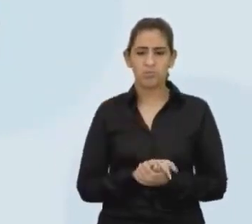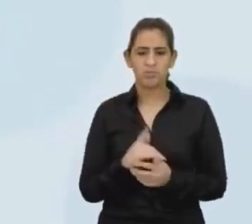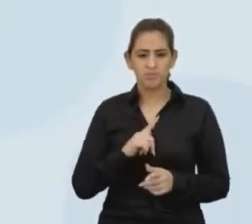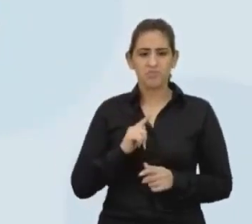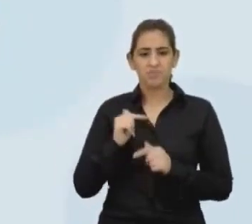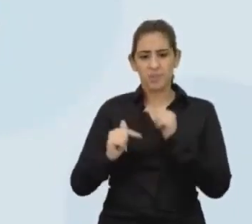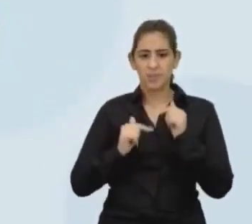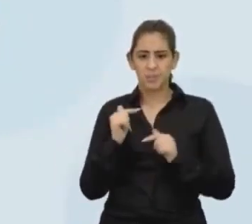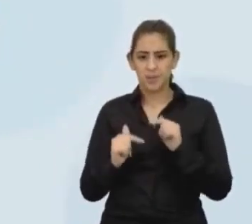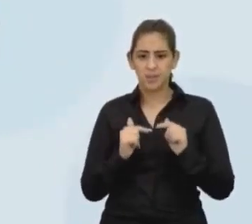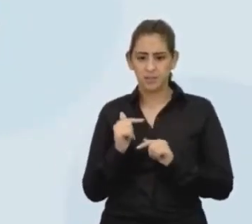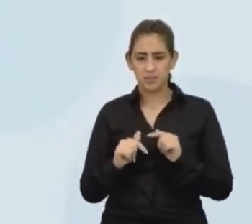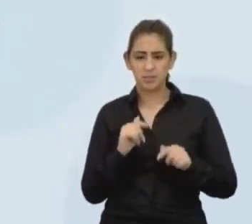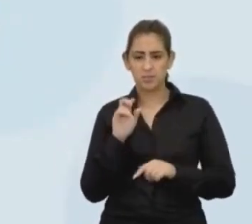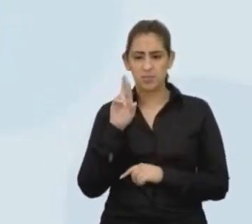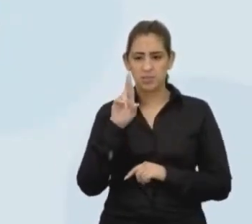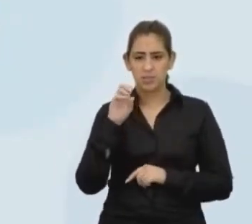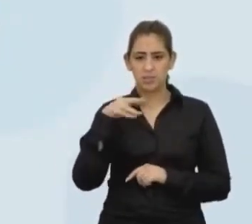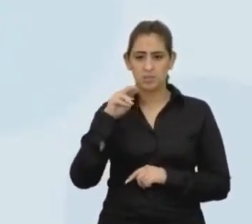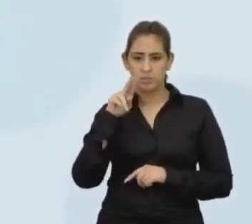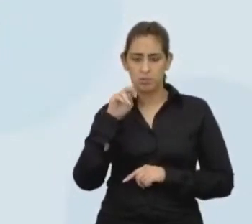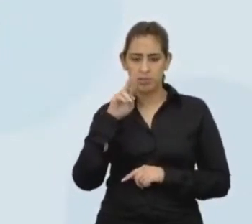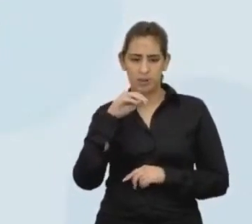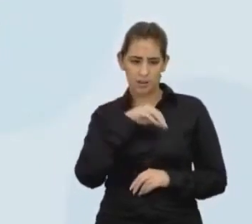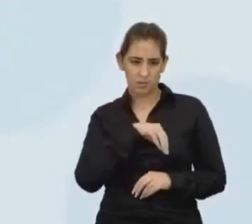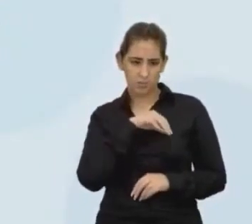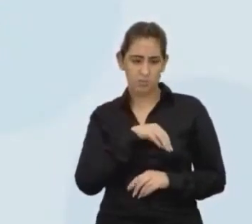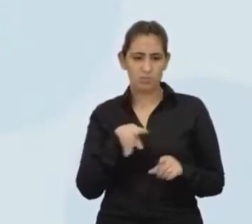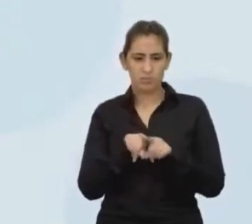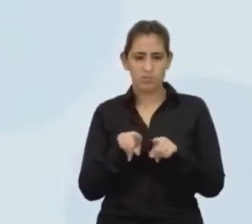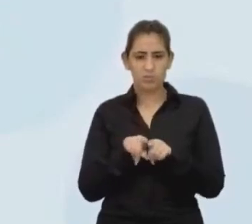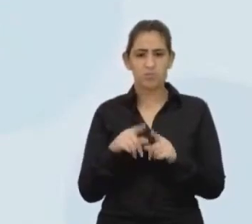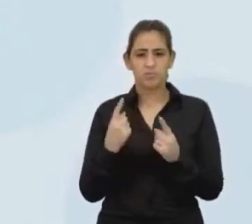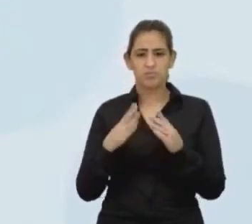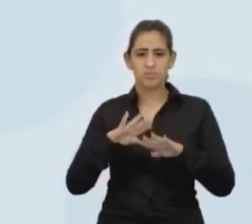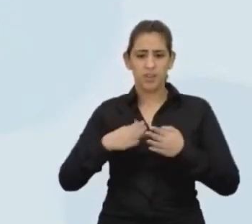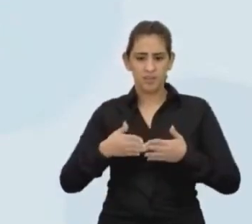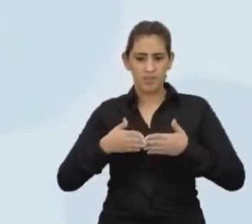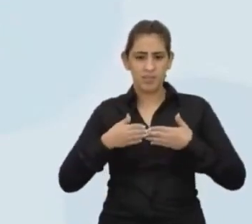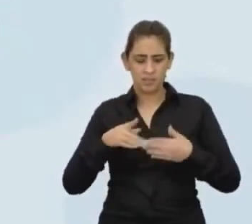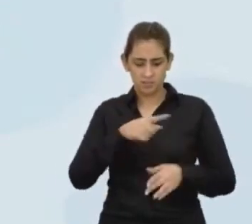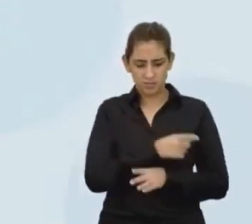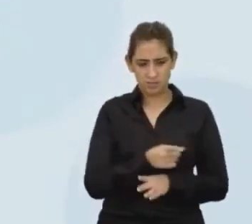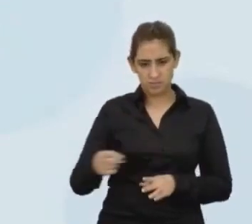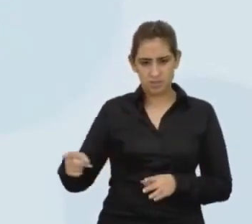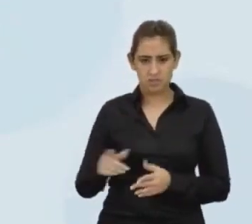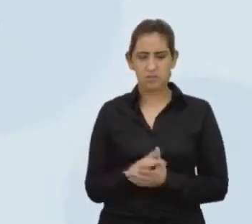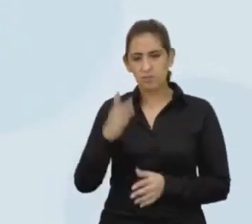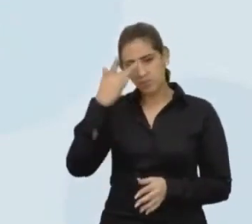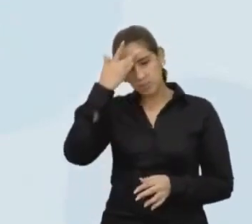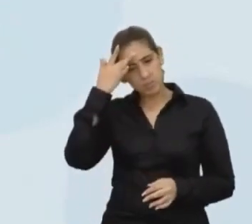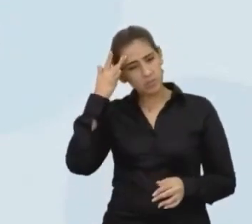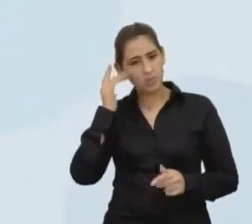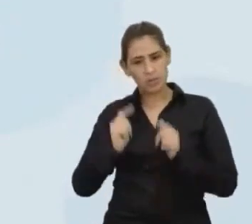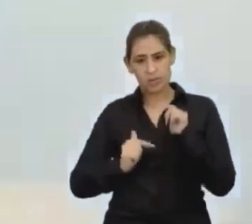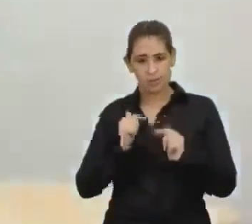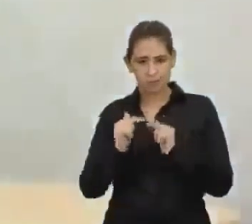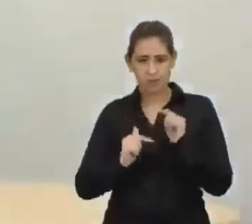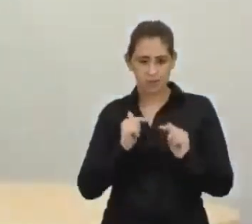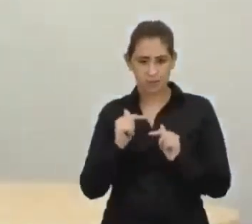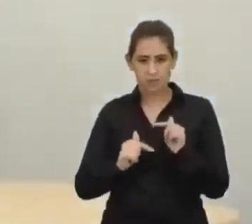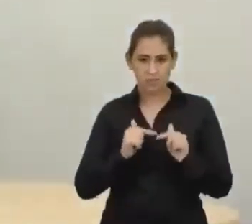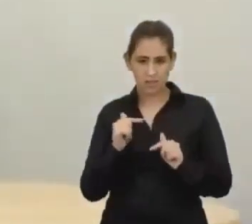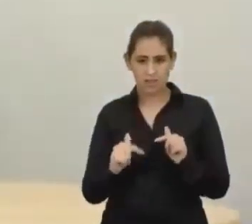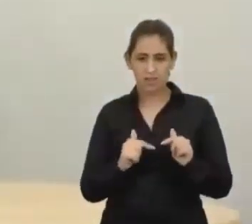trabalho remunerado no qual estavam temporariamente afastadas naquela semana então a pessoa que trabalha aí né